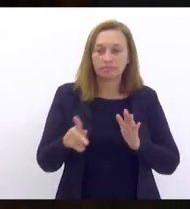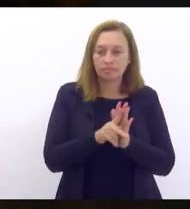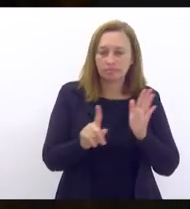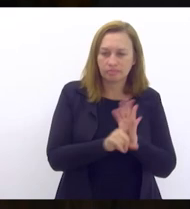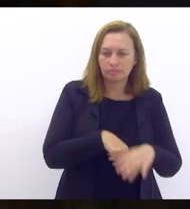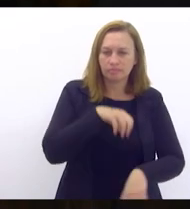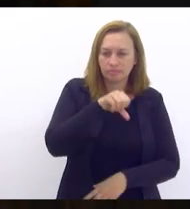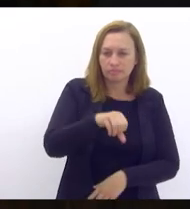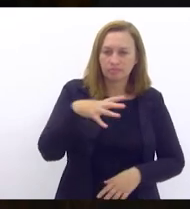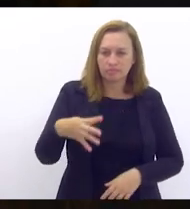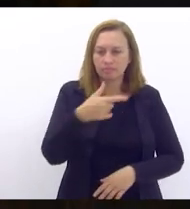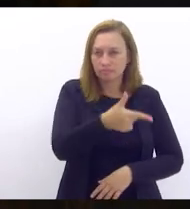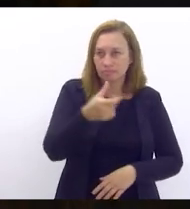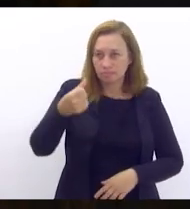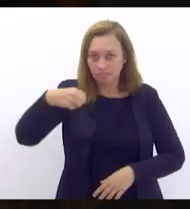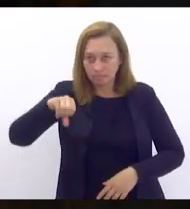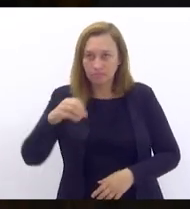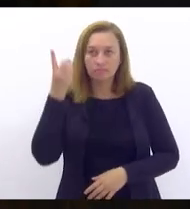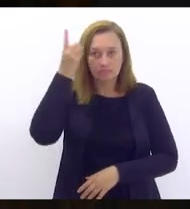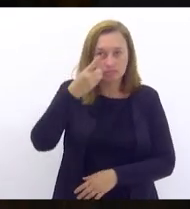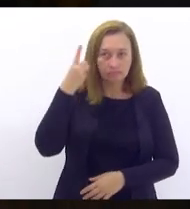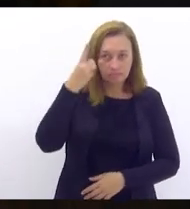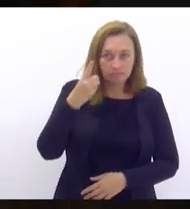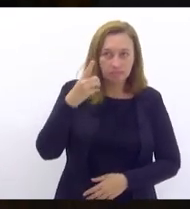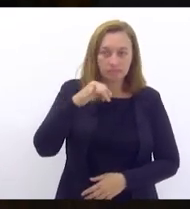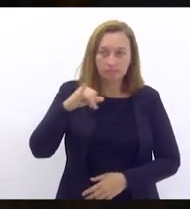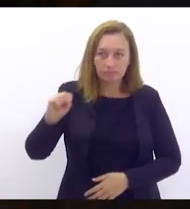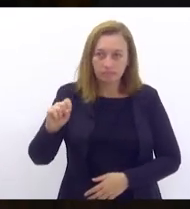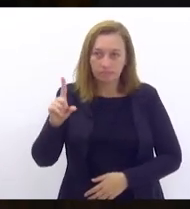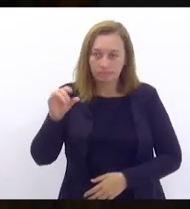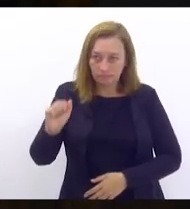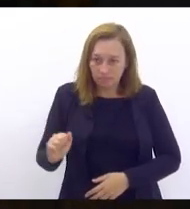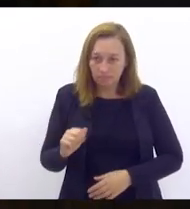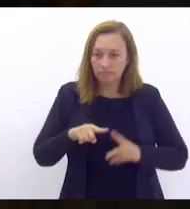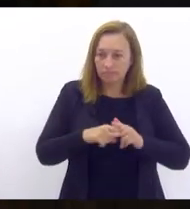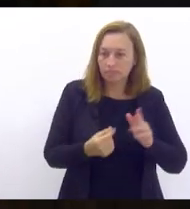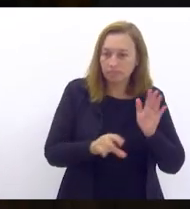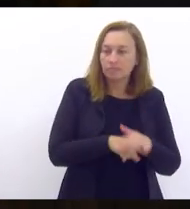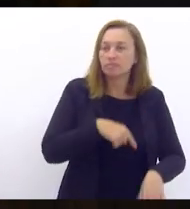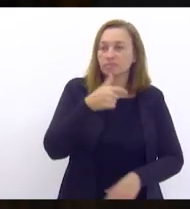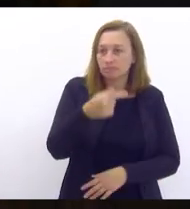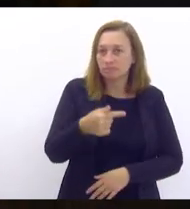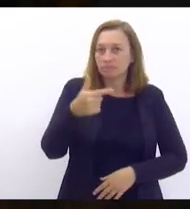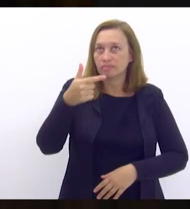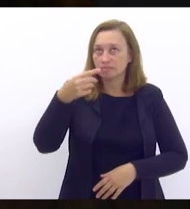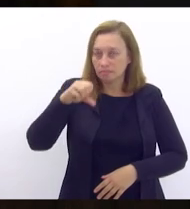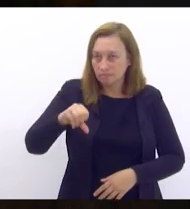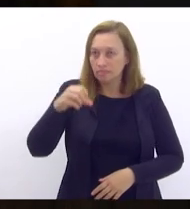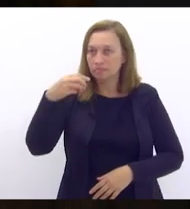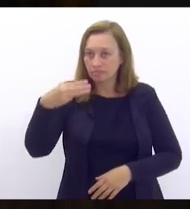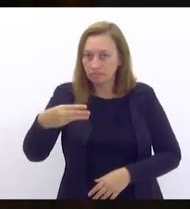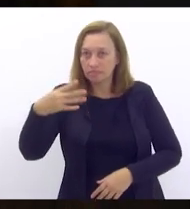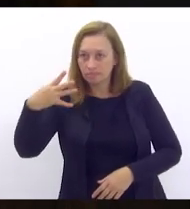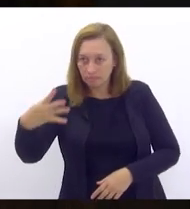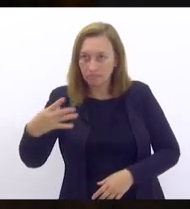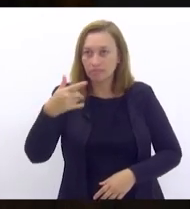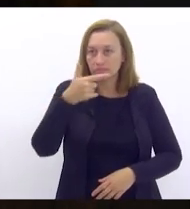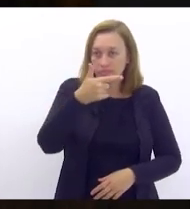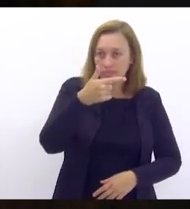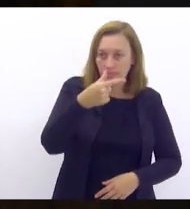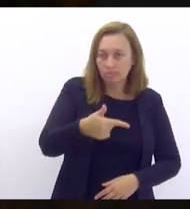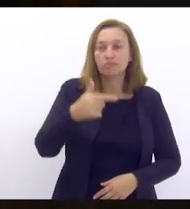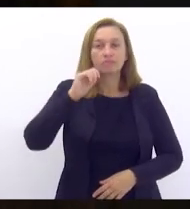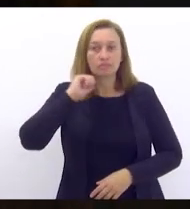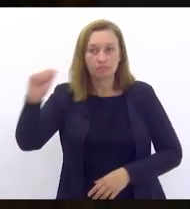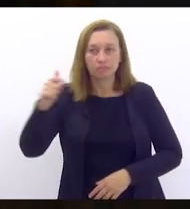de lei número 94/2019, de autoria do deputado Márcio Canella, que altera a lei 7.934, de 2 de abril de